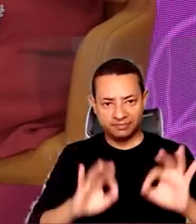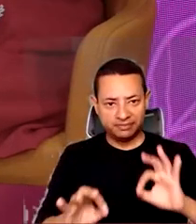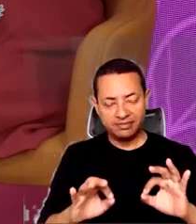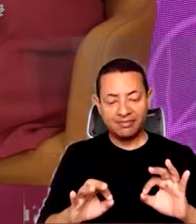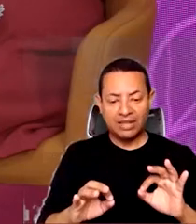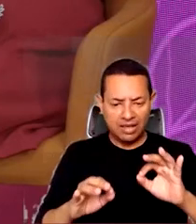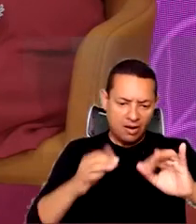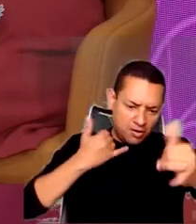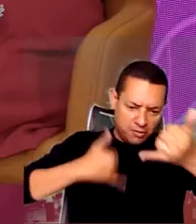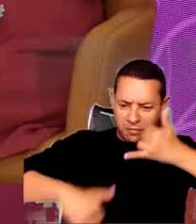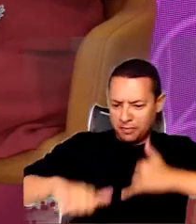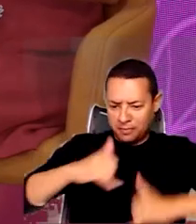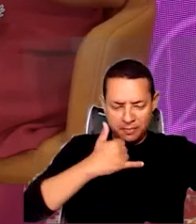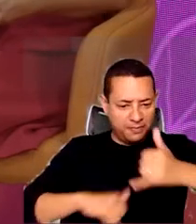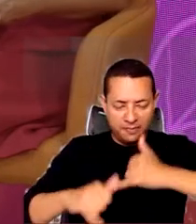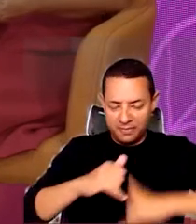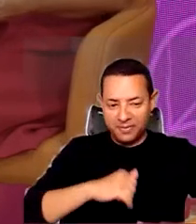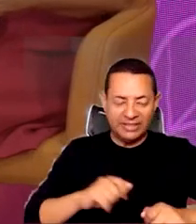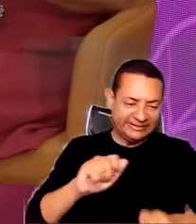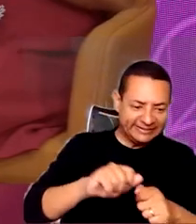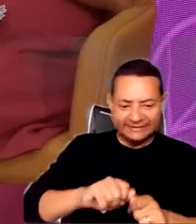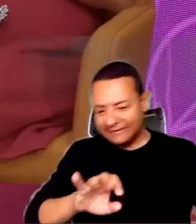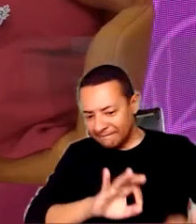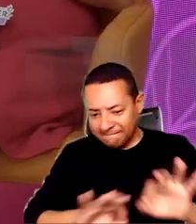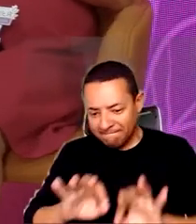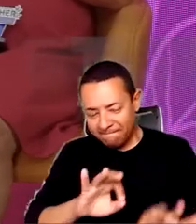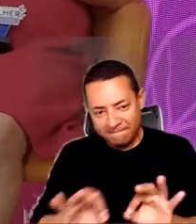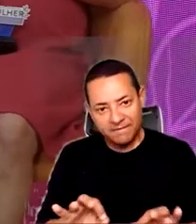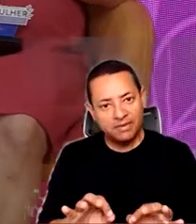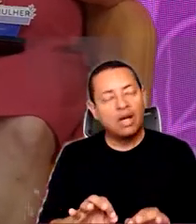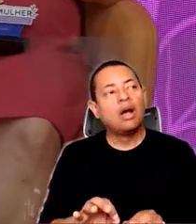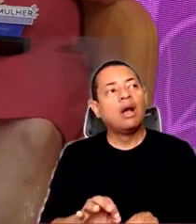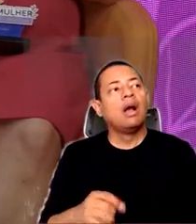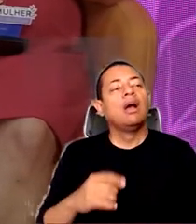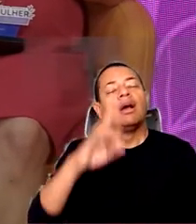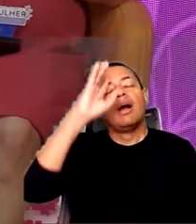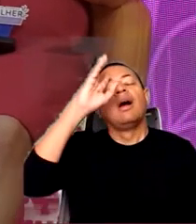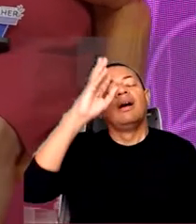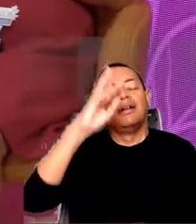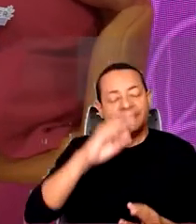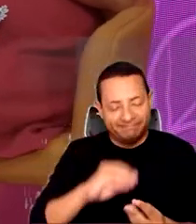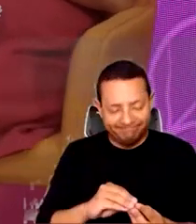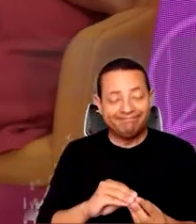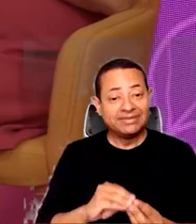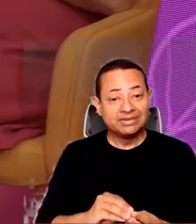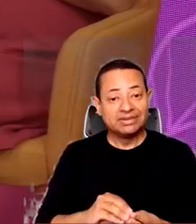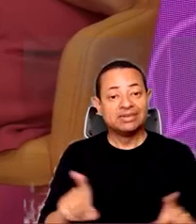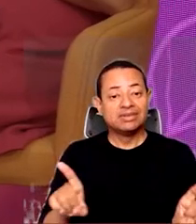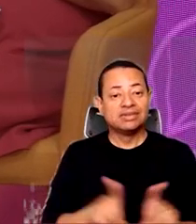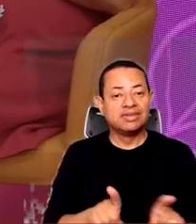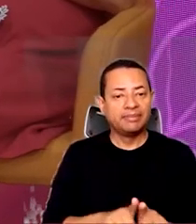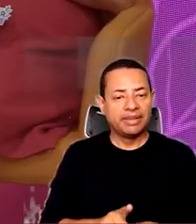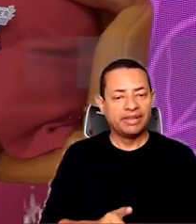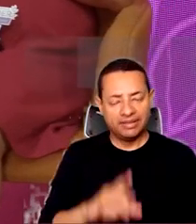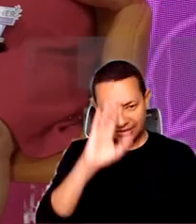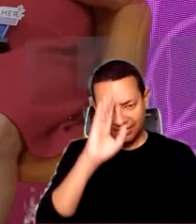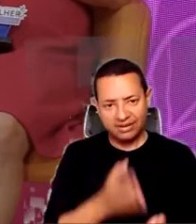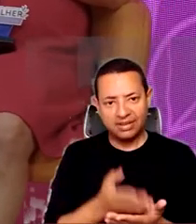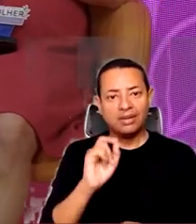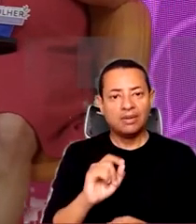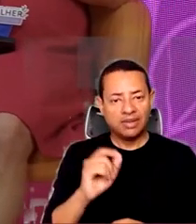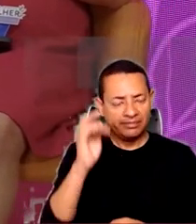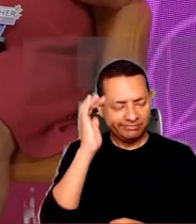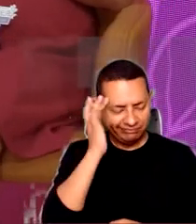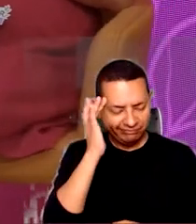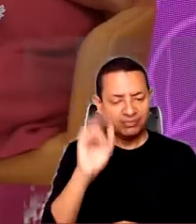realmente aquela coisa da energia que você manda e faz então eu entendi que a acredito que muito do que a gente